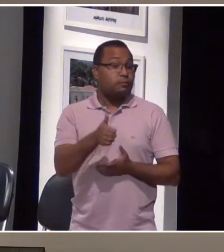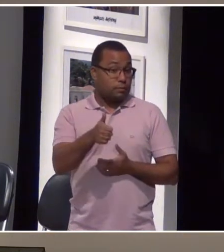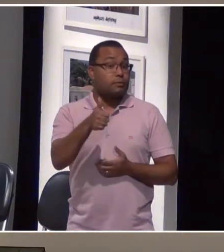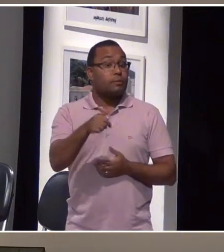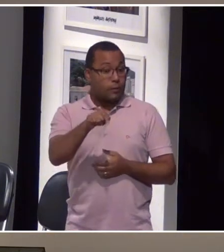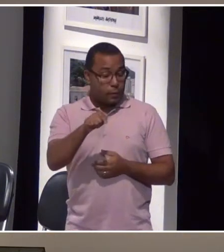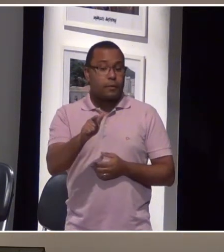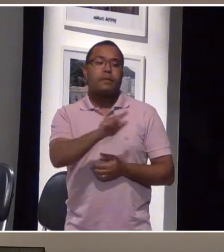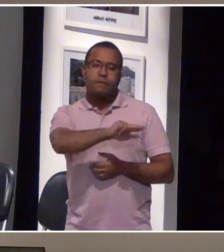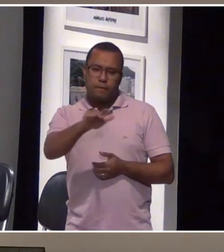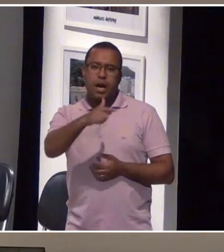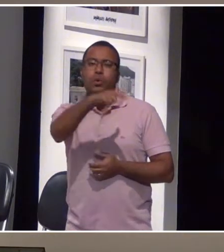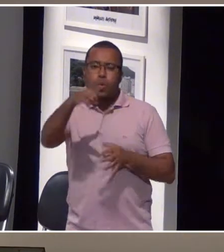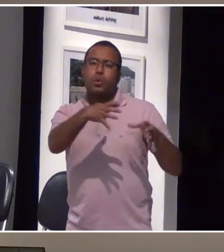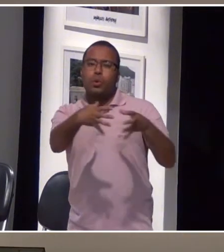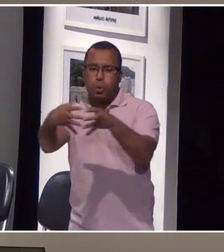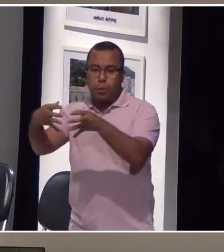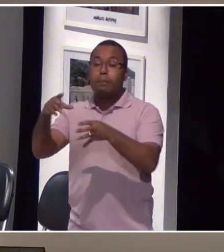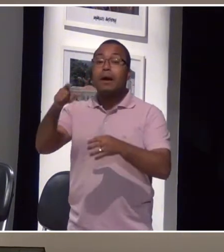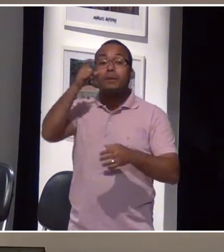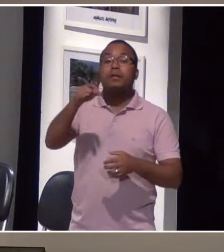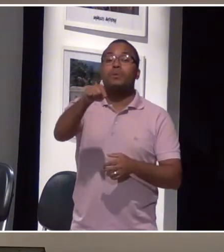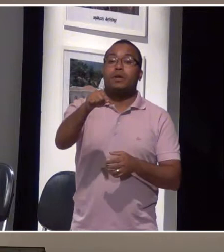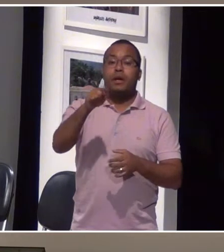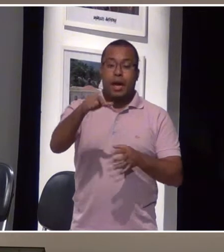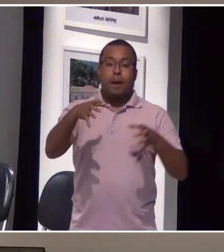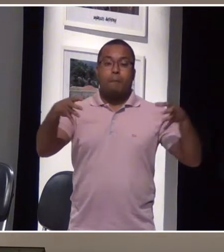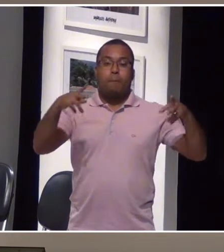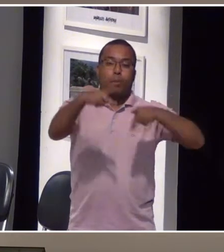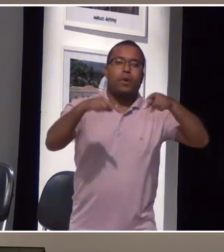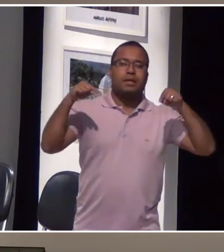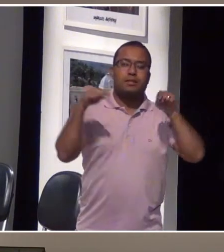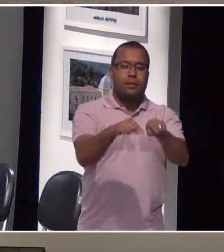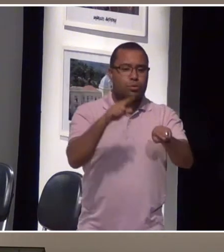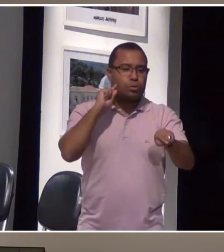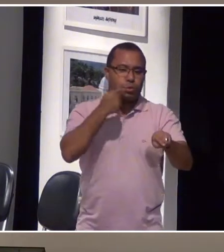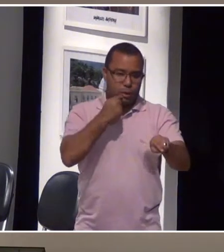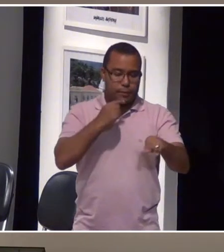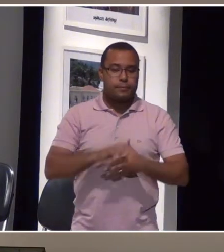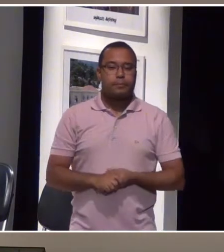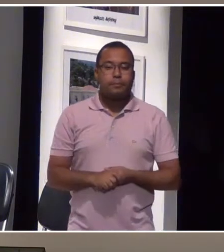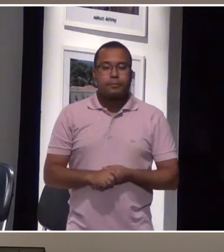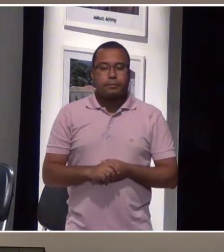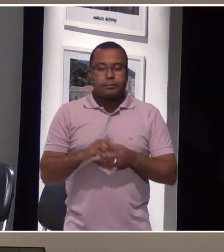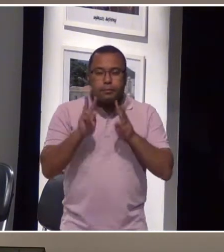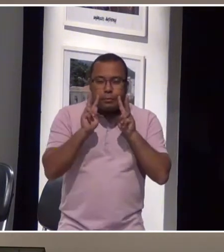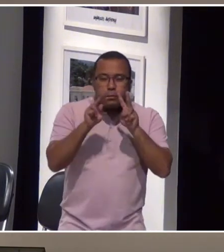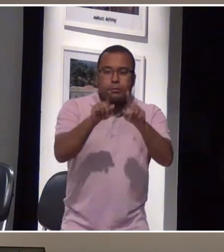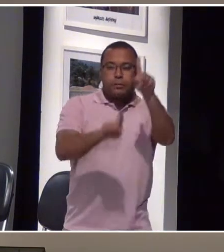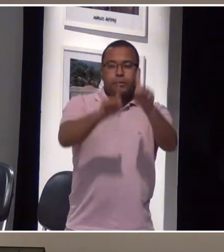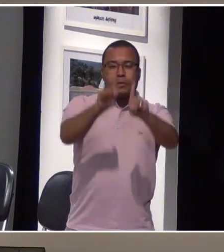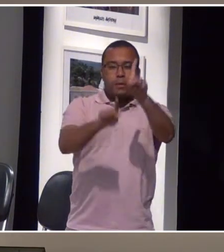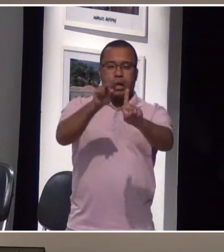Pois bem, isso vai acontecer com vários outros grupos. Nos interessa aqui a população surda, né? Aí, quando a gente olha para os